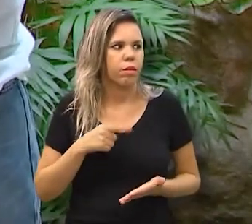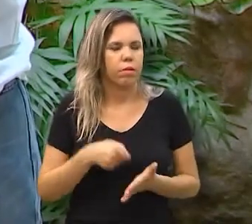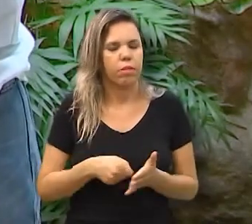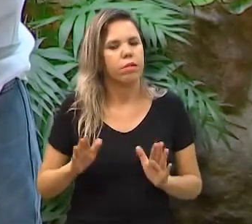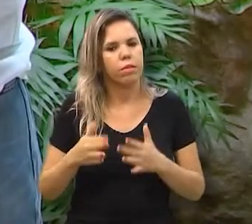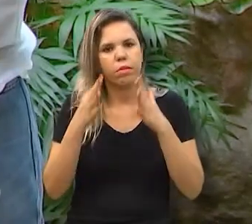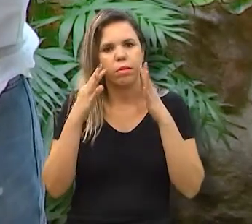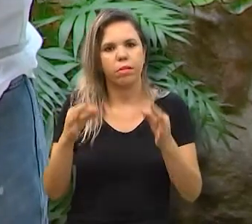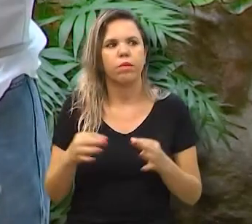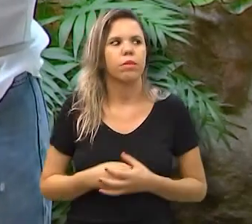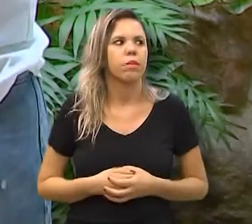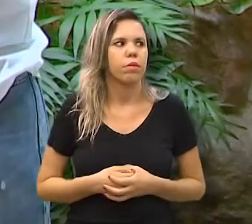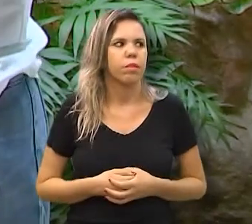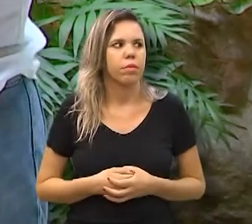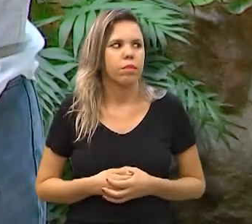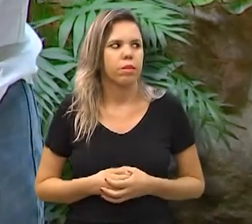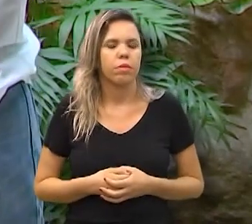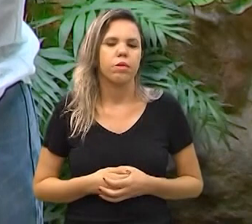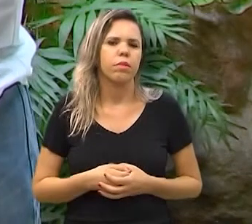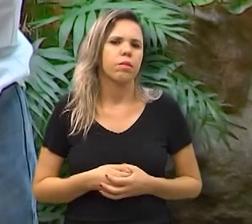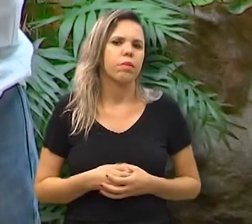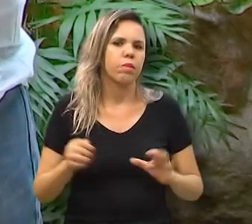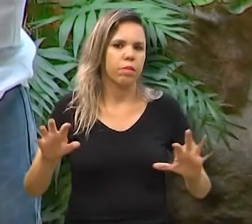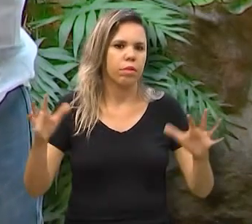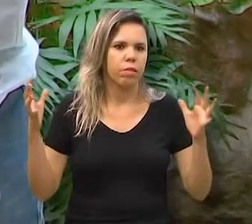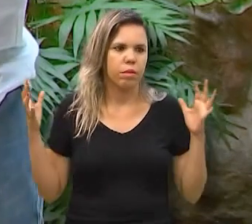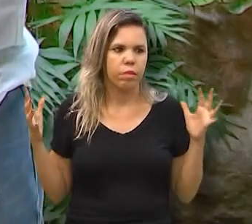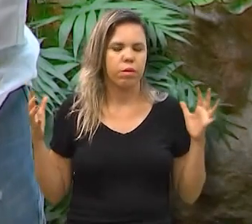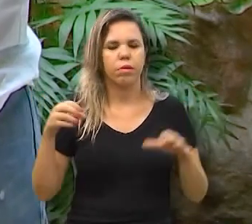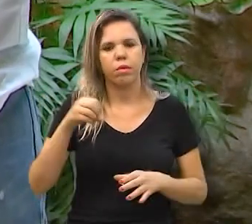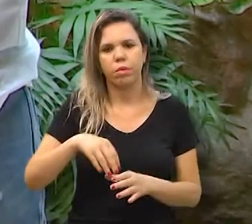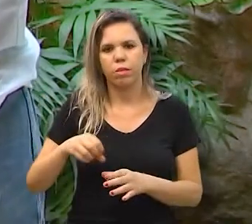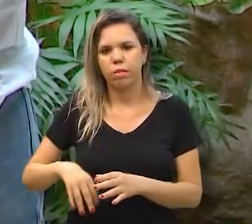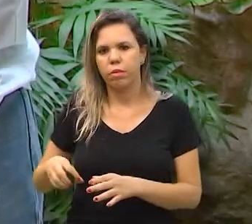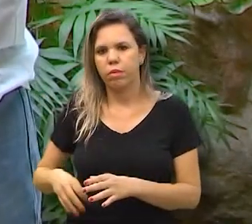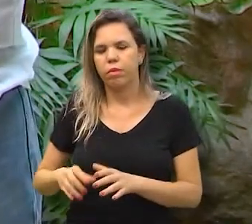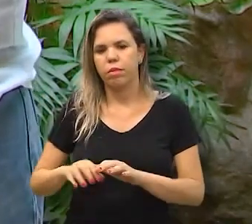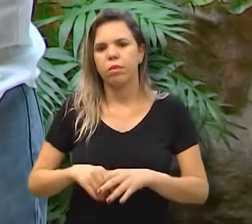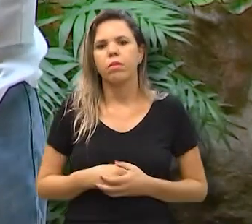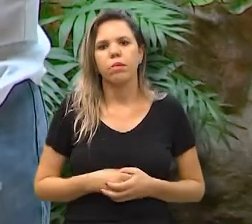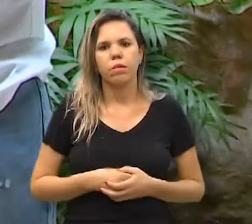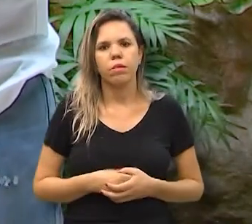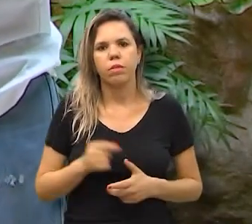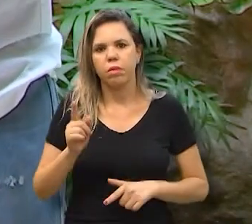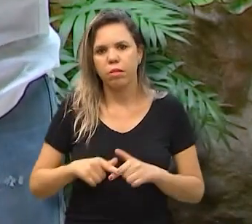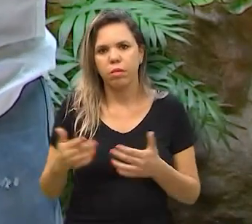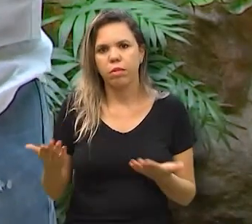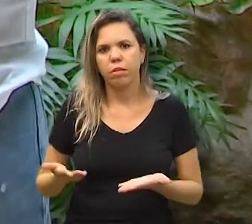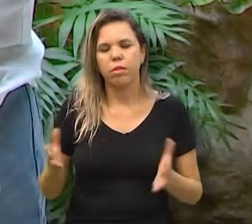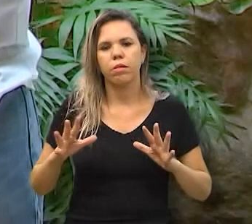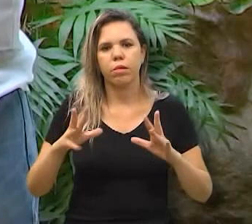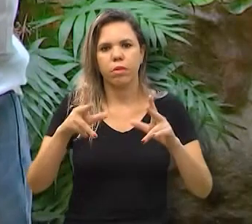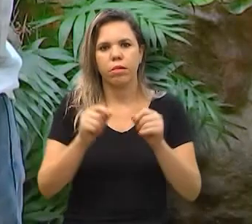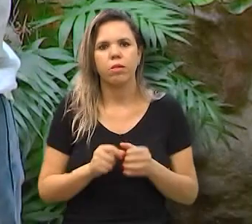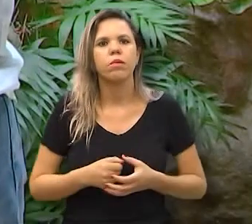tenho dedicado muita atenção mesmo, é na nossa agrofloresta, onde a gente está plantando boa parte dos nossos insumos.